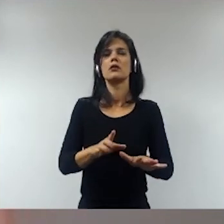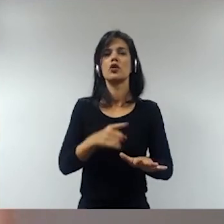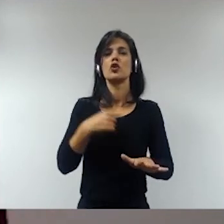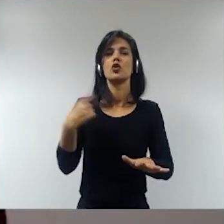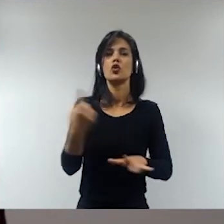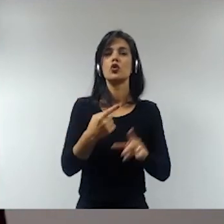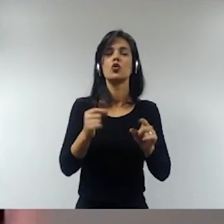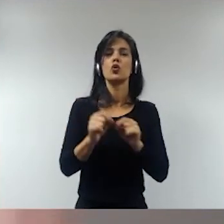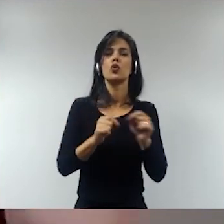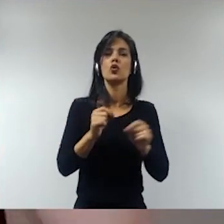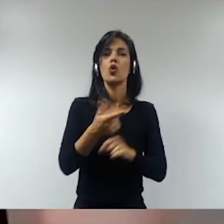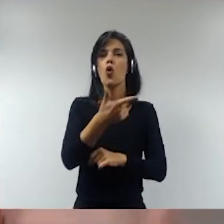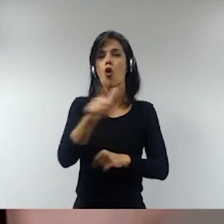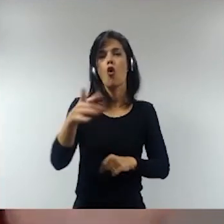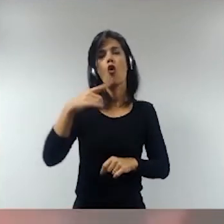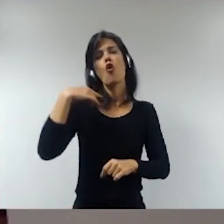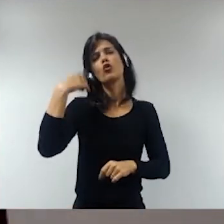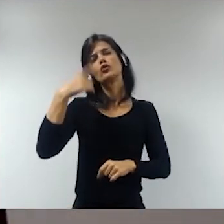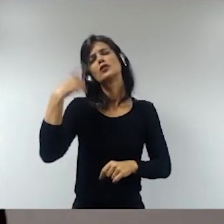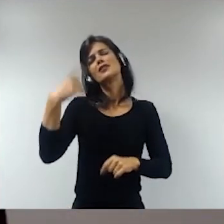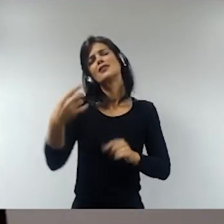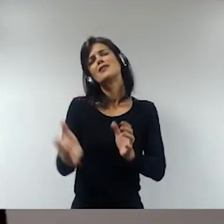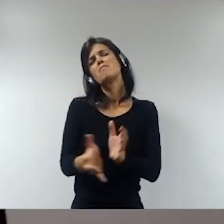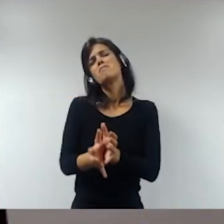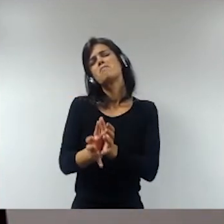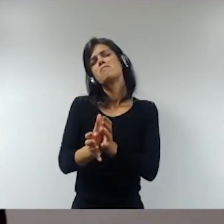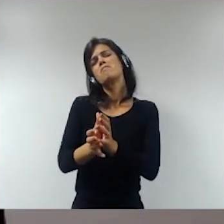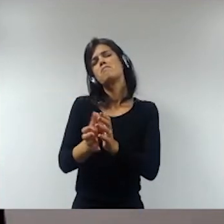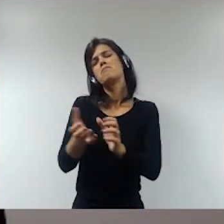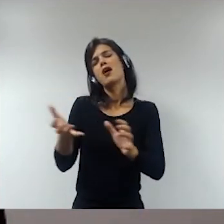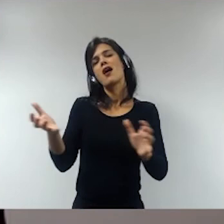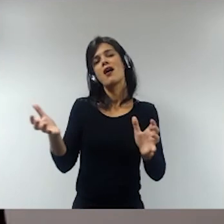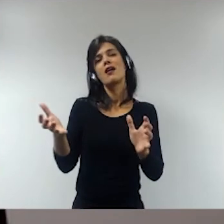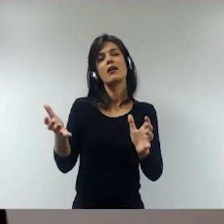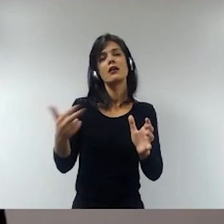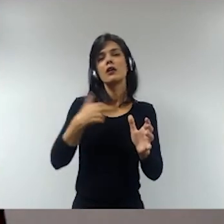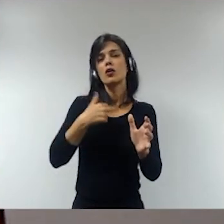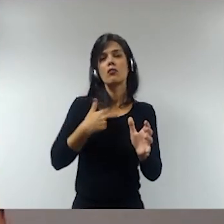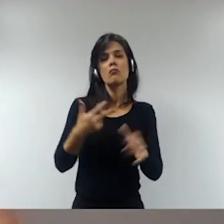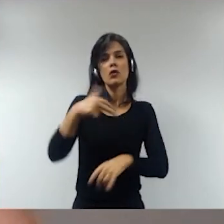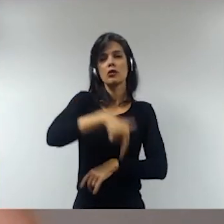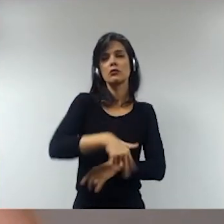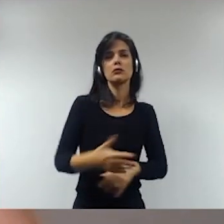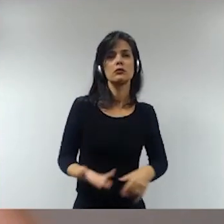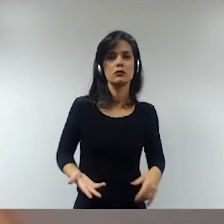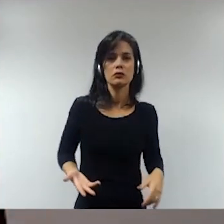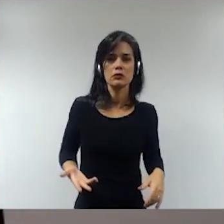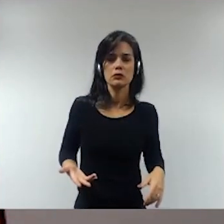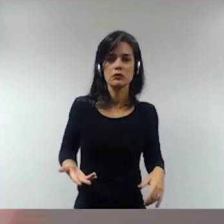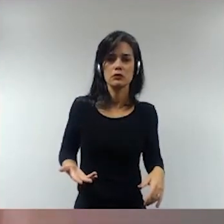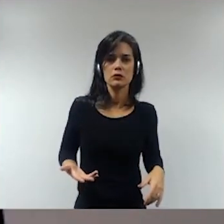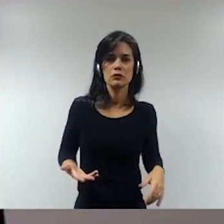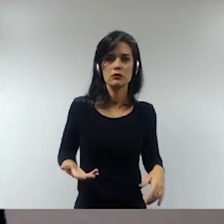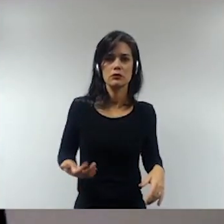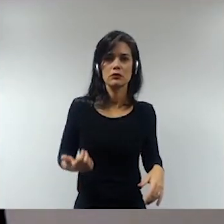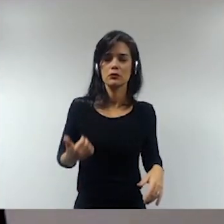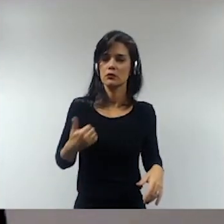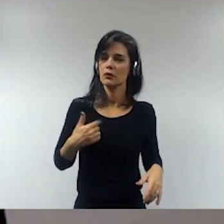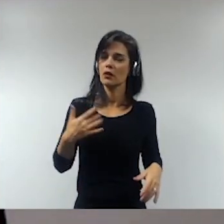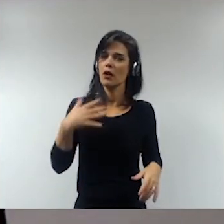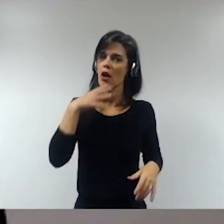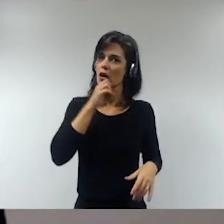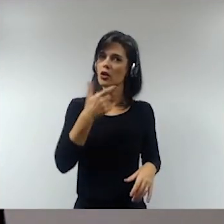de outros tantos milhares de advogados que não podem estar ali. Então, assim, eu acho que eu não tenho muito o